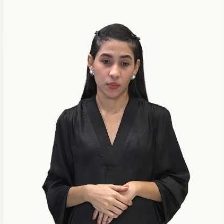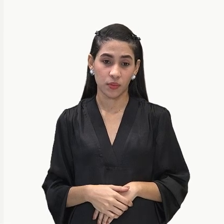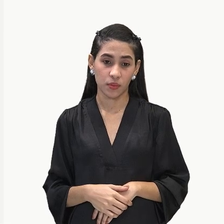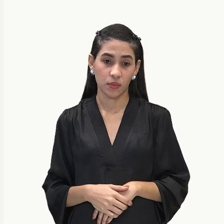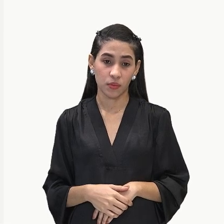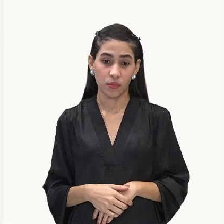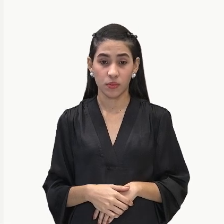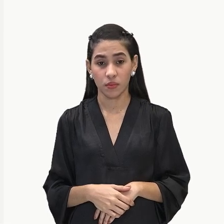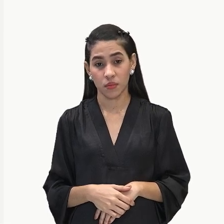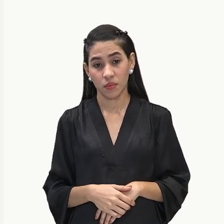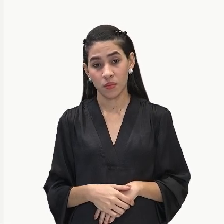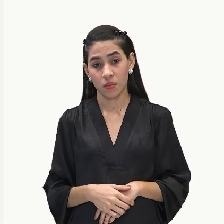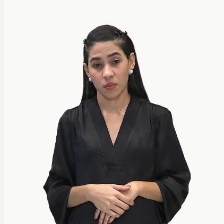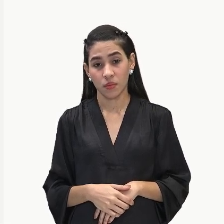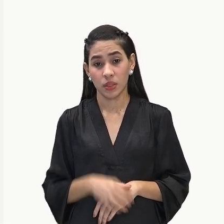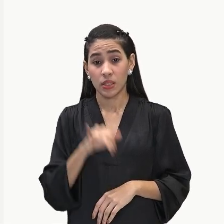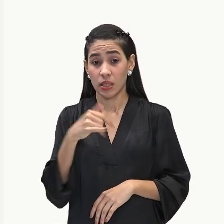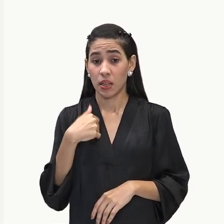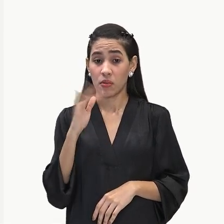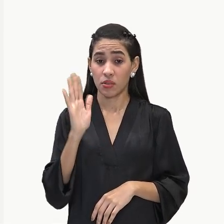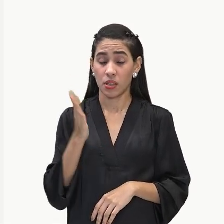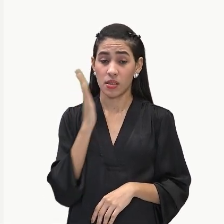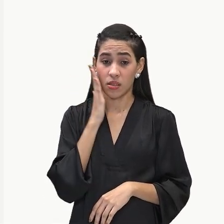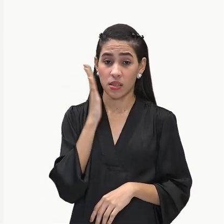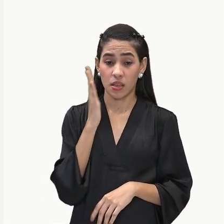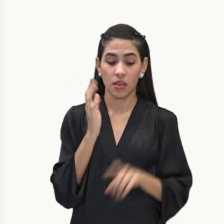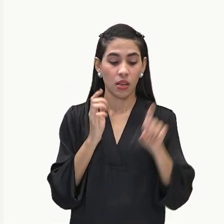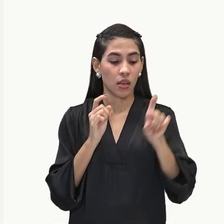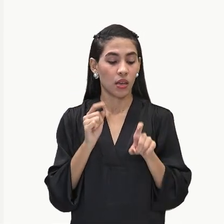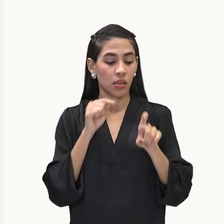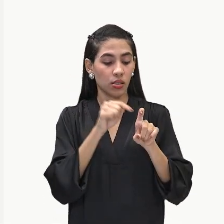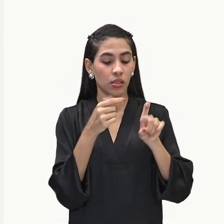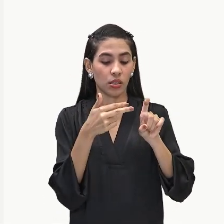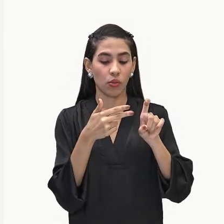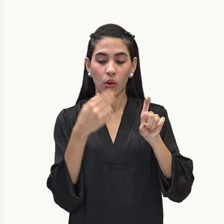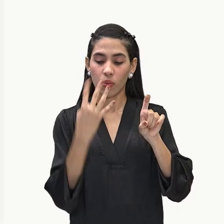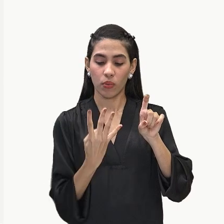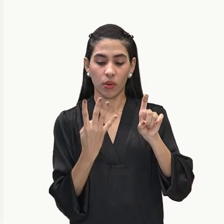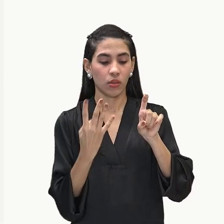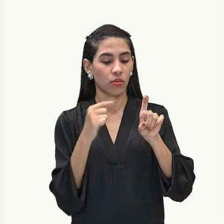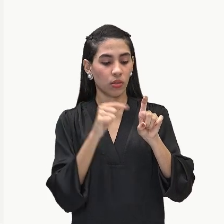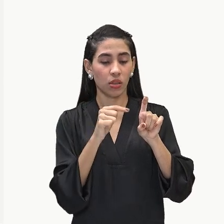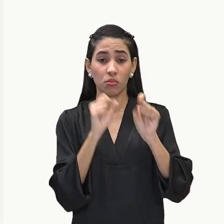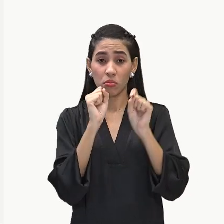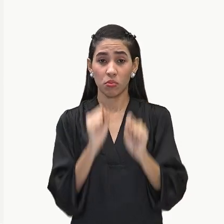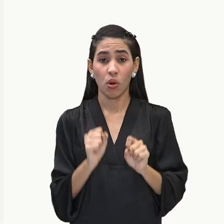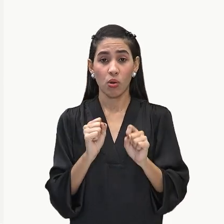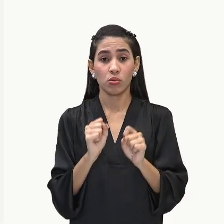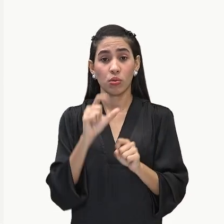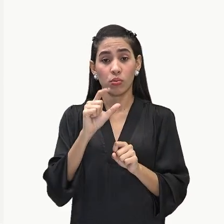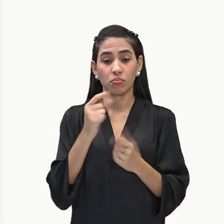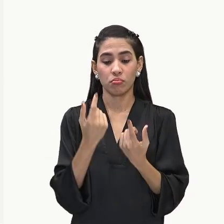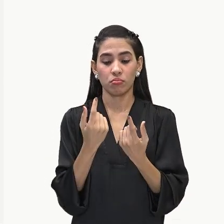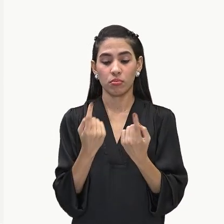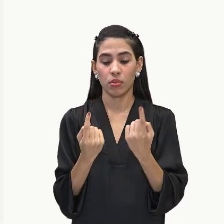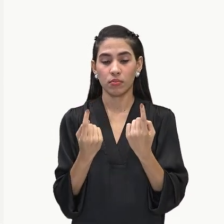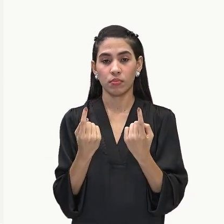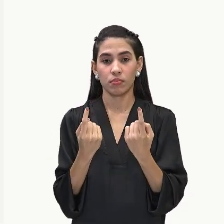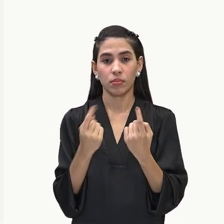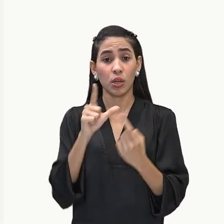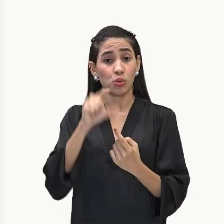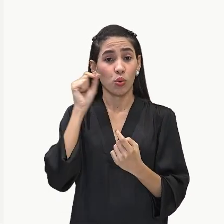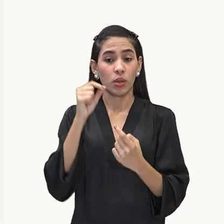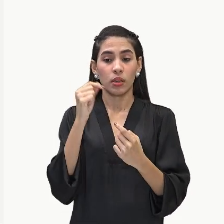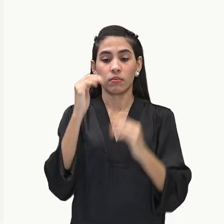Ó, se eu já sei que o valor do x é 4, eu posso pegar uma das duas equações que